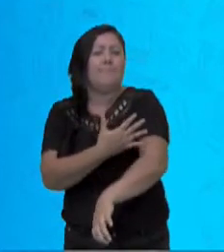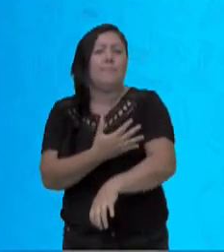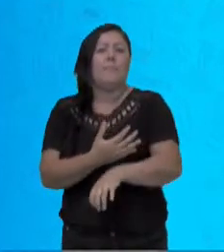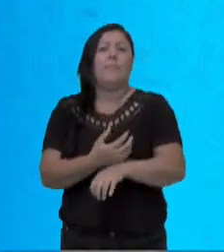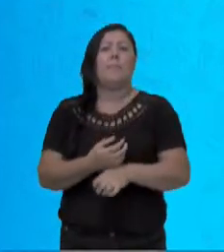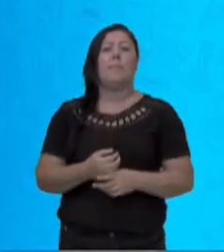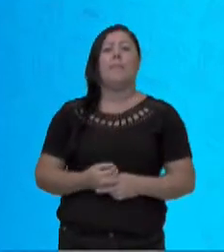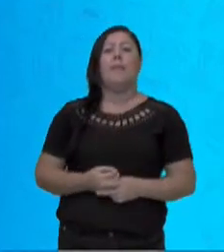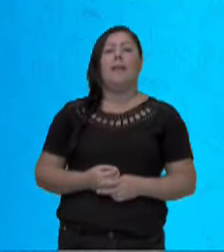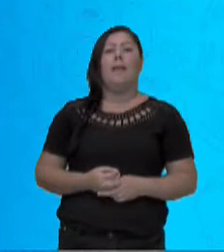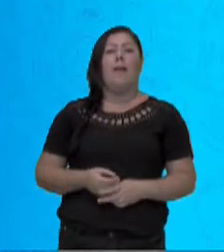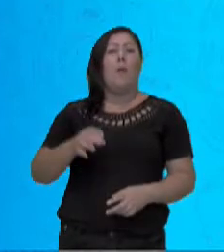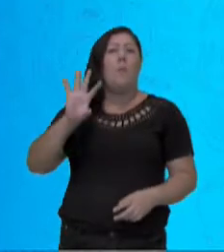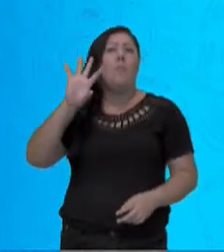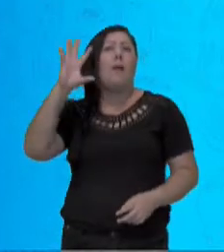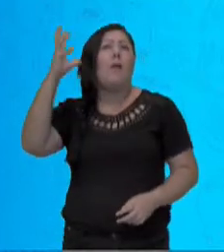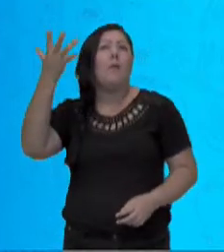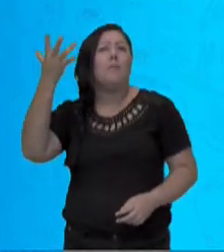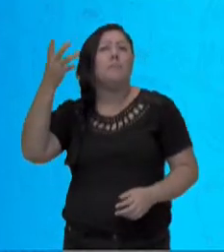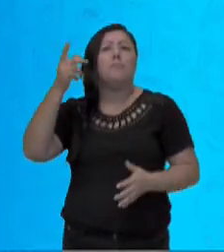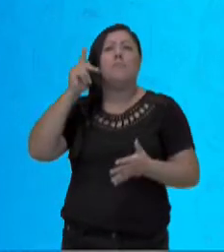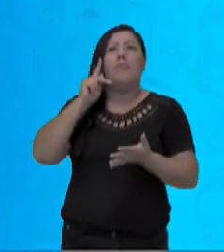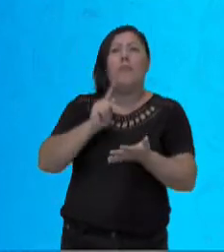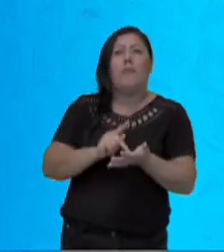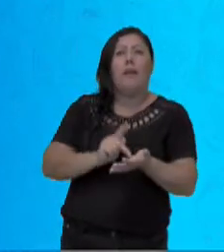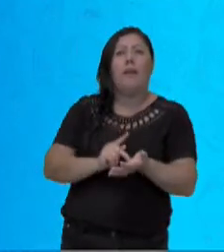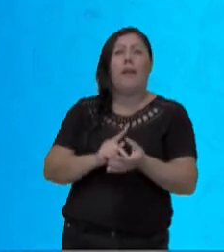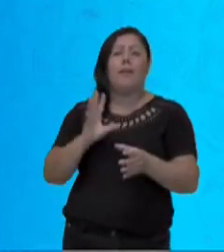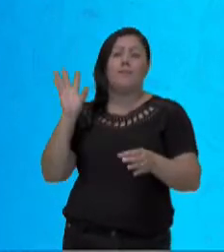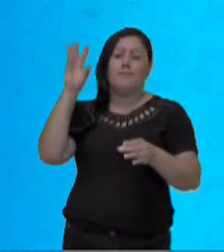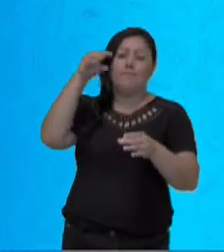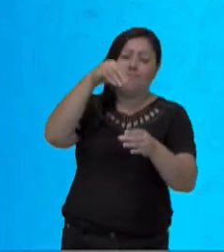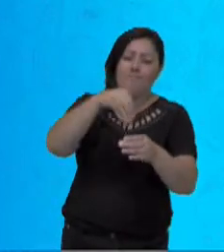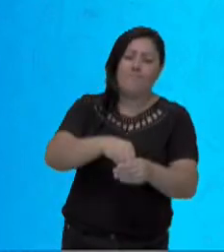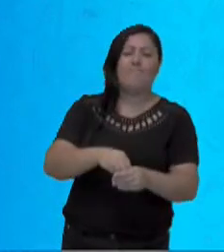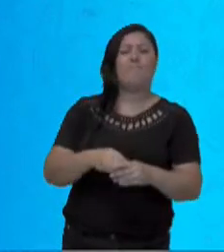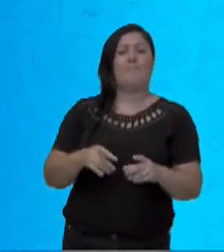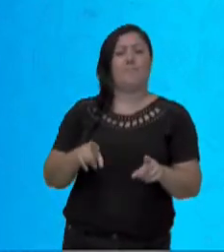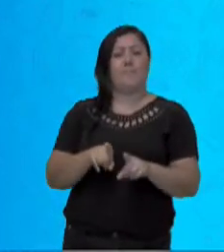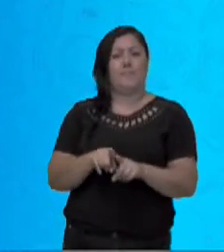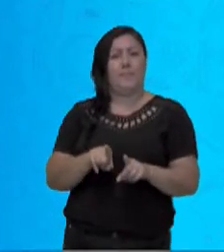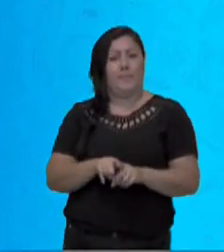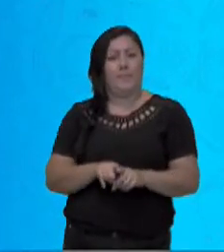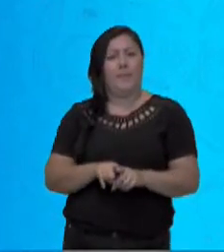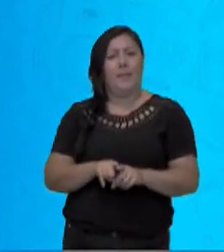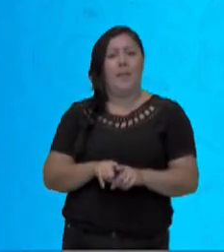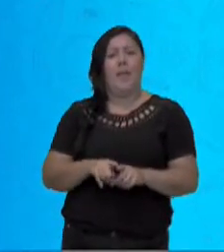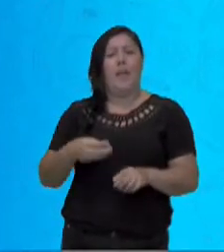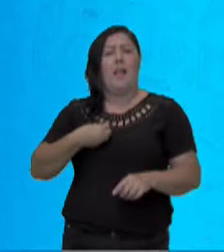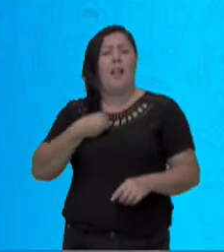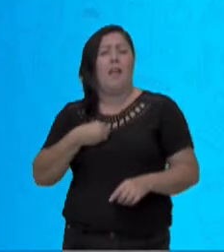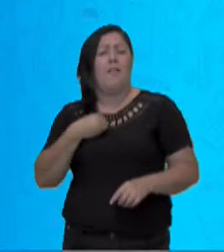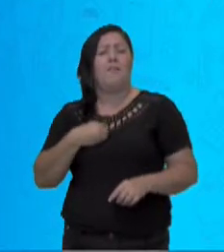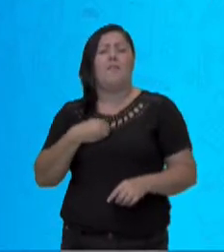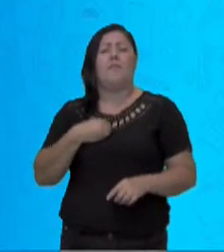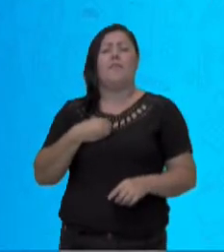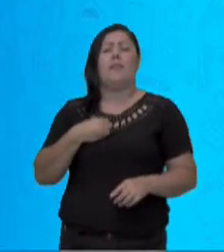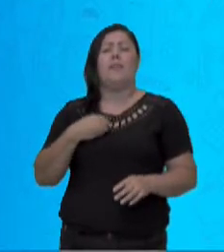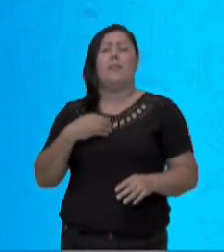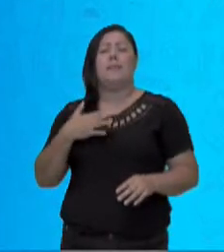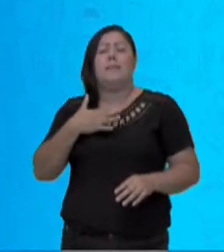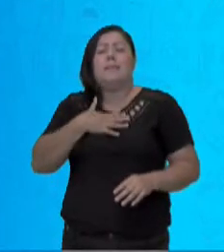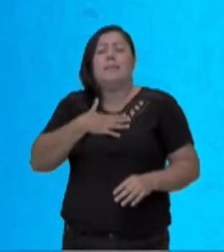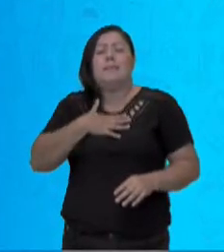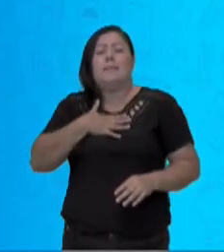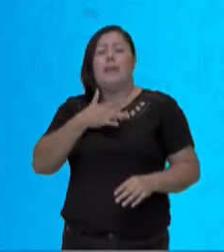um fato de um acontecimento que está marcando a vida dele, algo